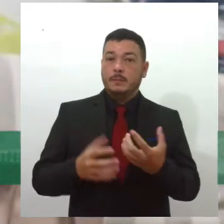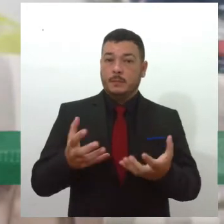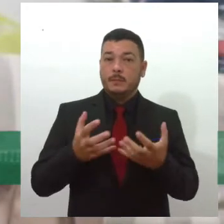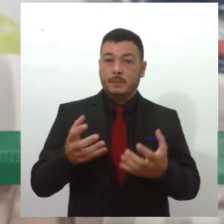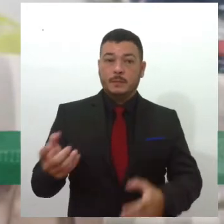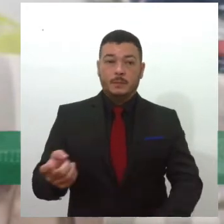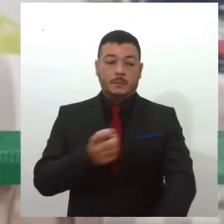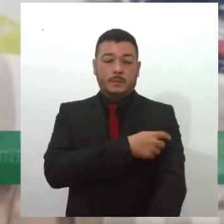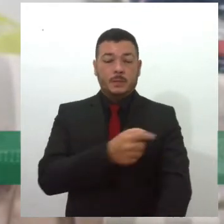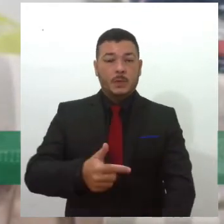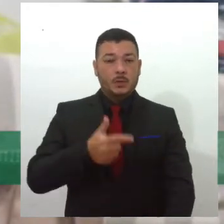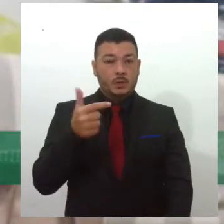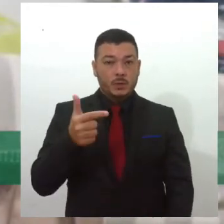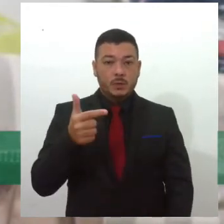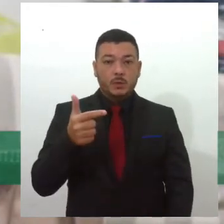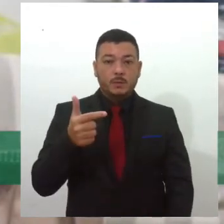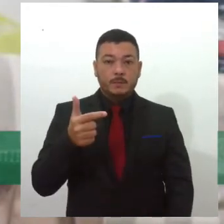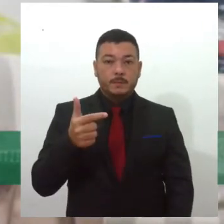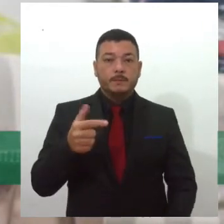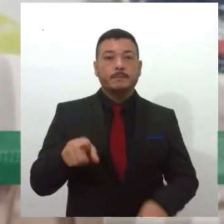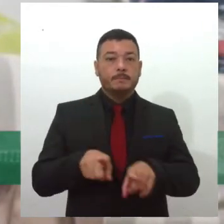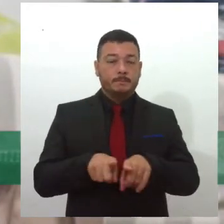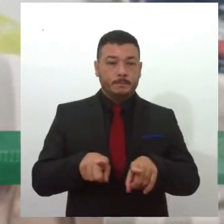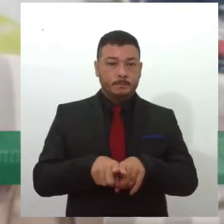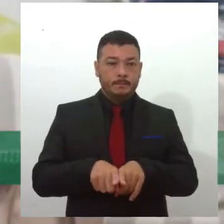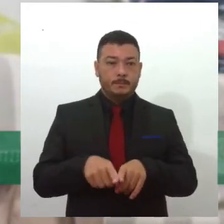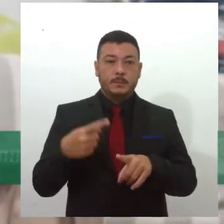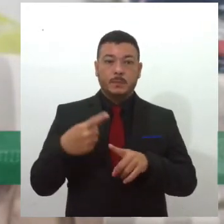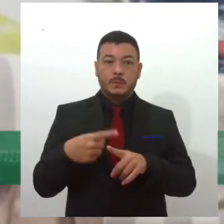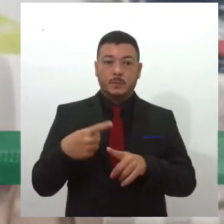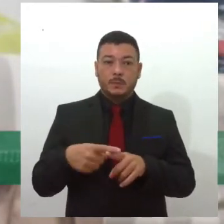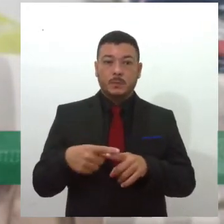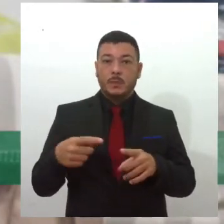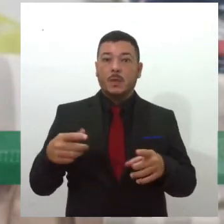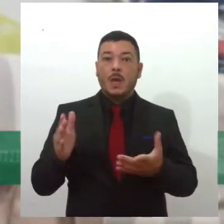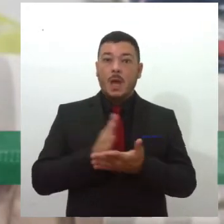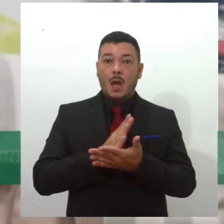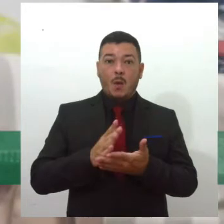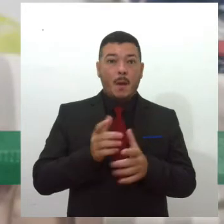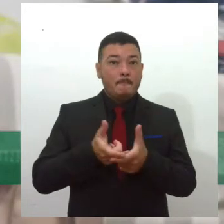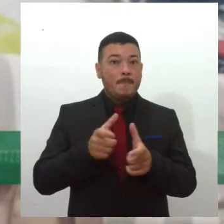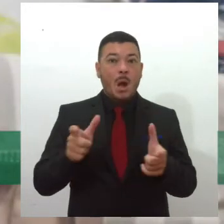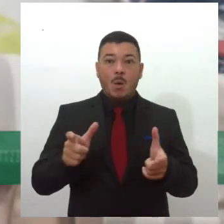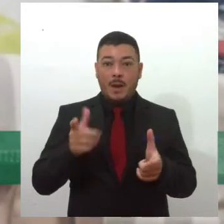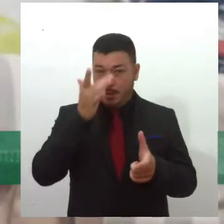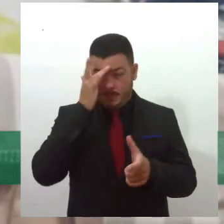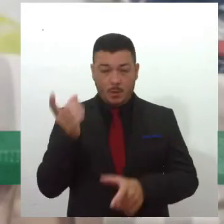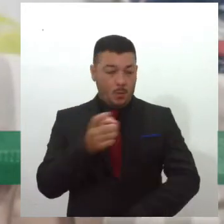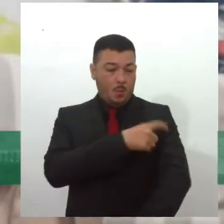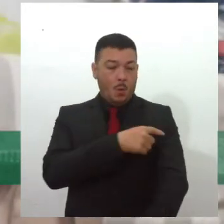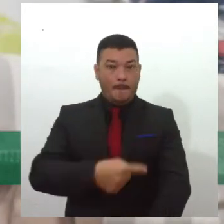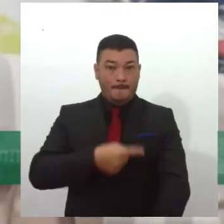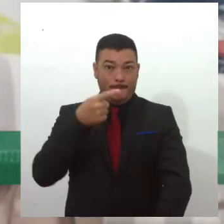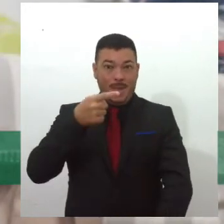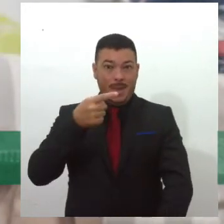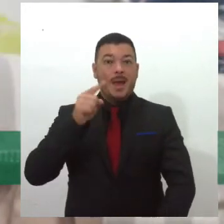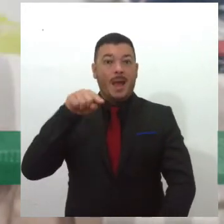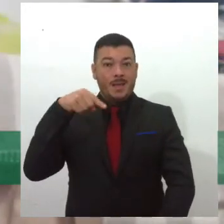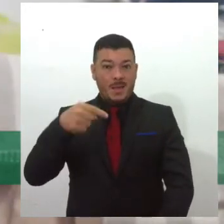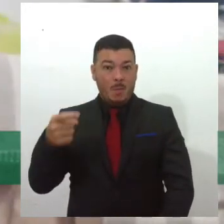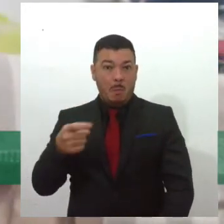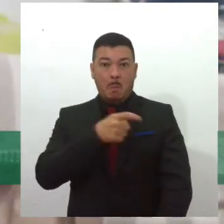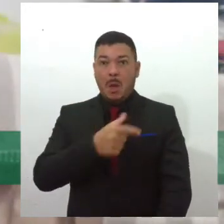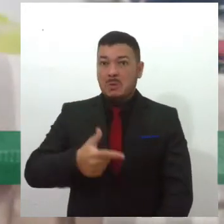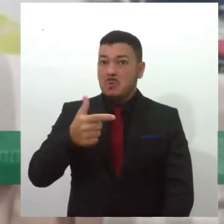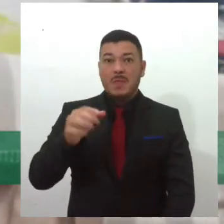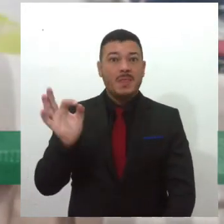da vacina. No Brasil, há 11% das pessoas não foram tomar a segunda dose. Então, é extremamente necessário que elas